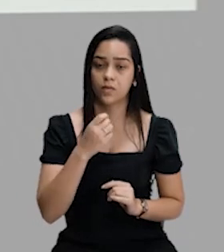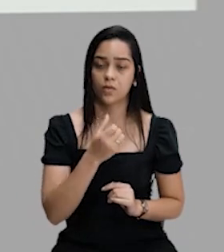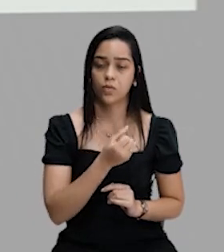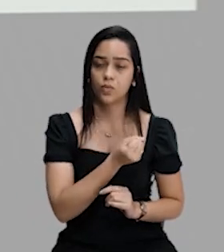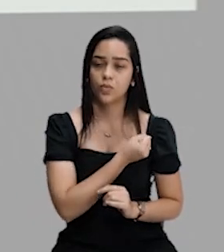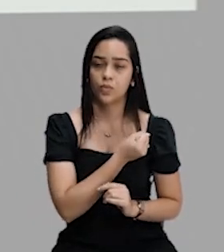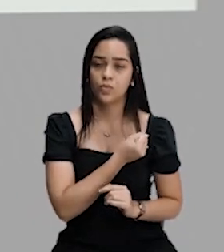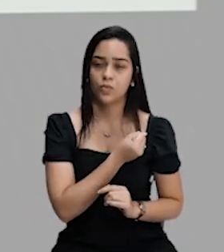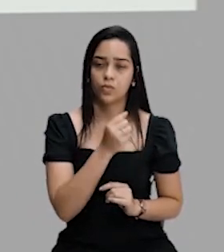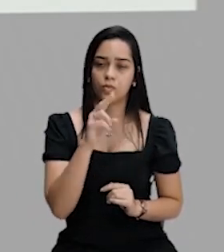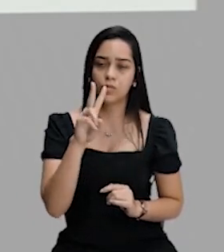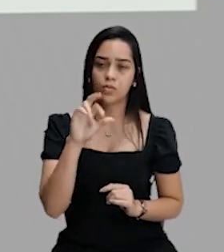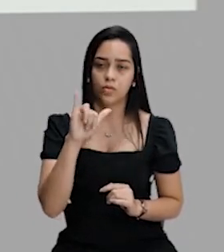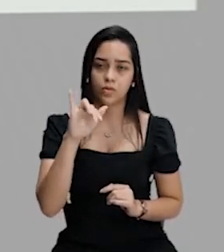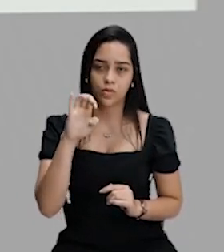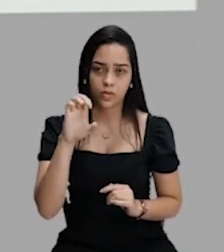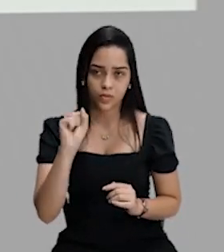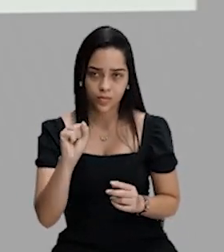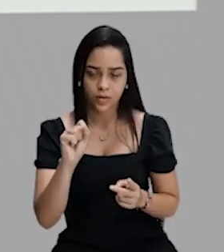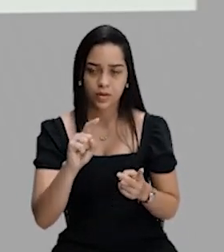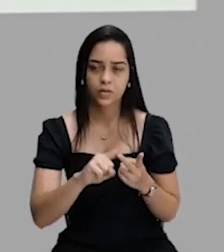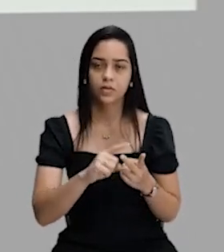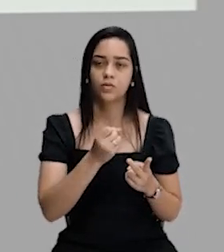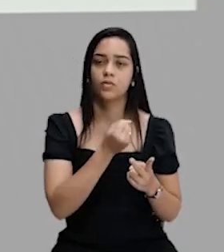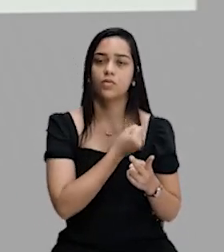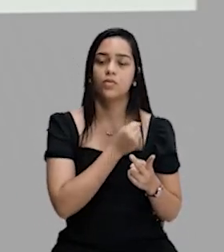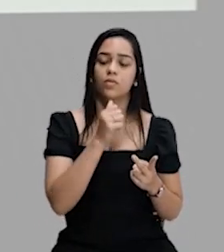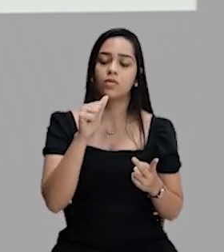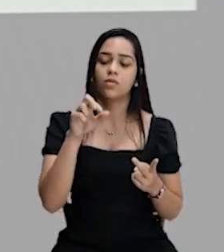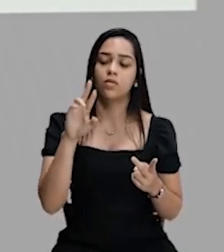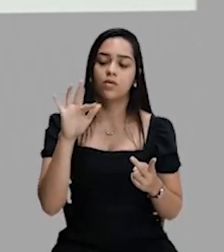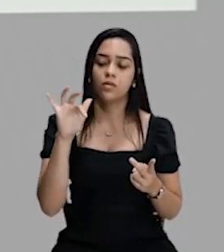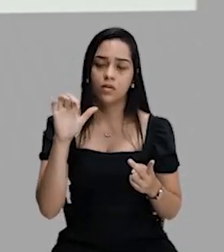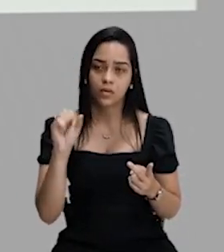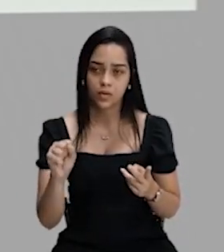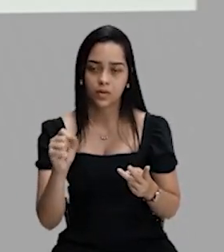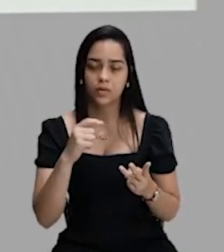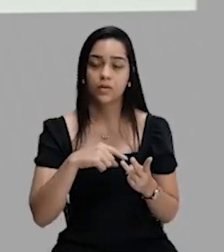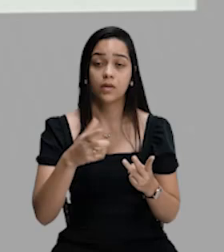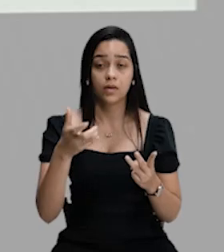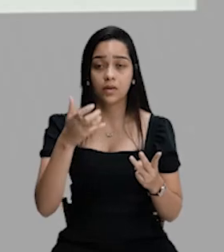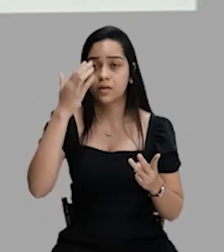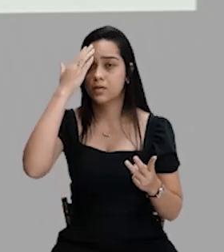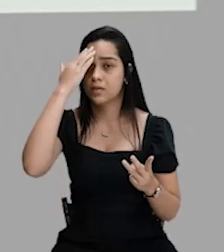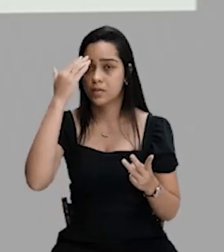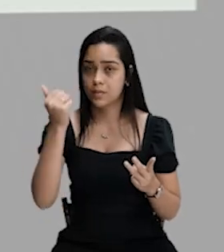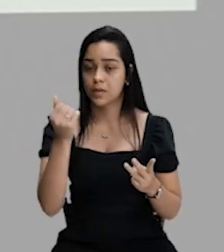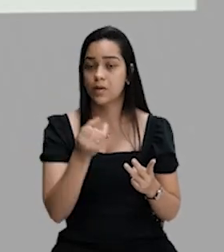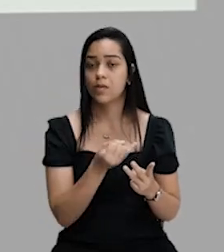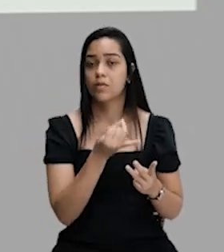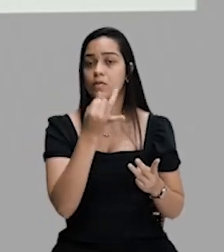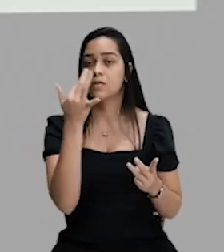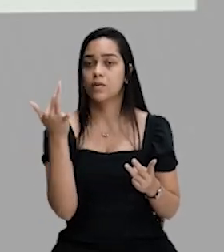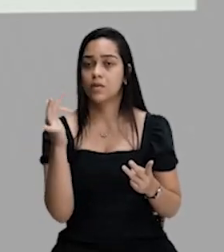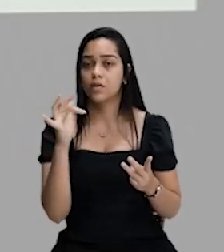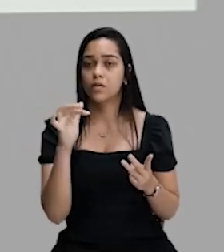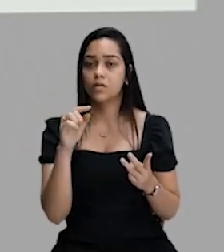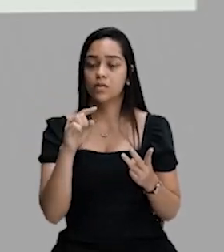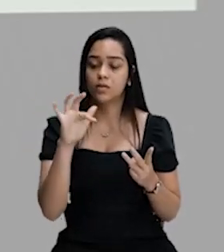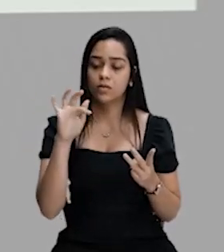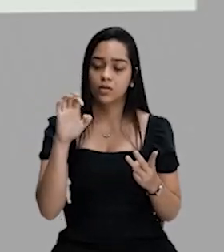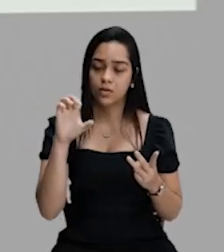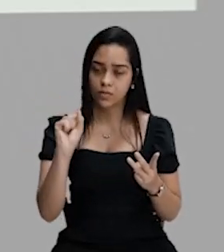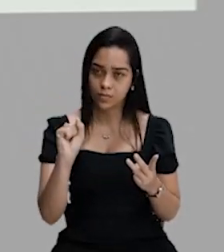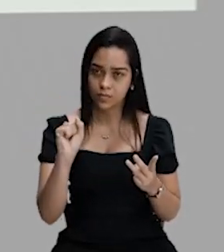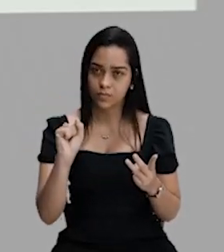de vértices Você já tem o número de arestas você quer saber a quantidade de faces